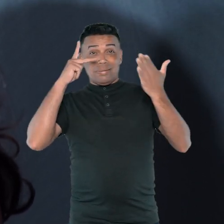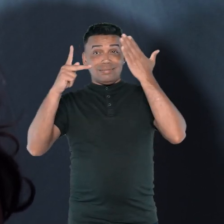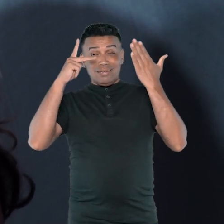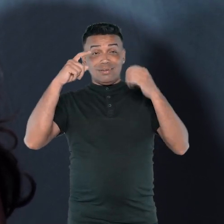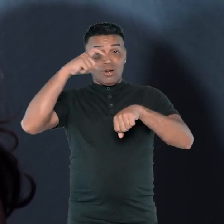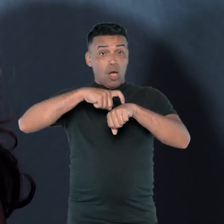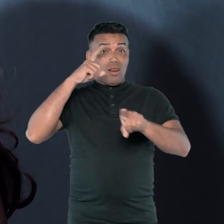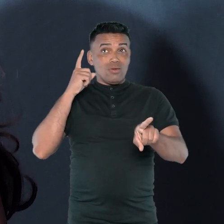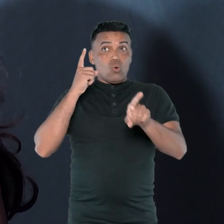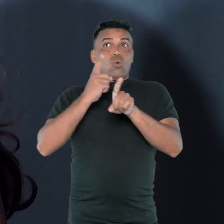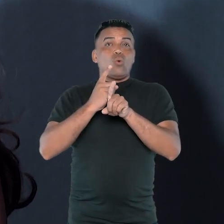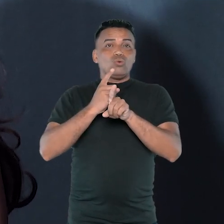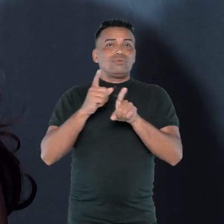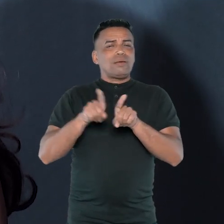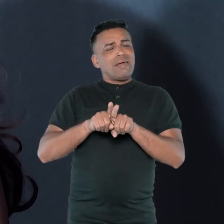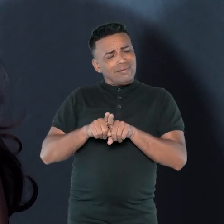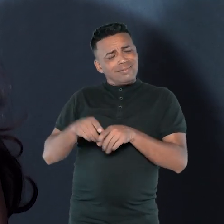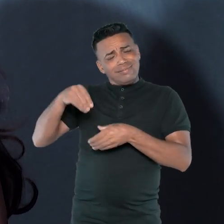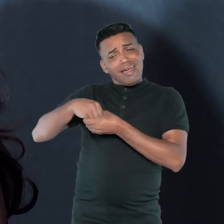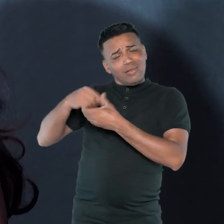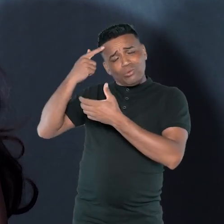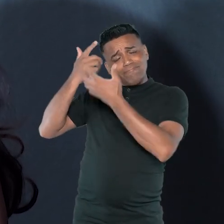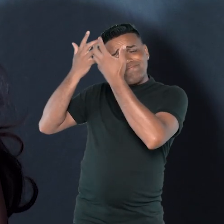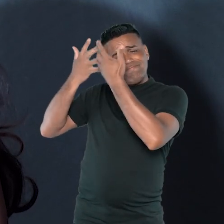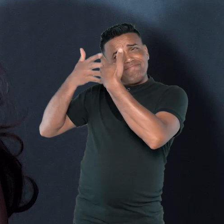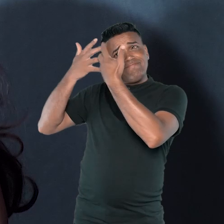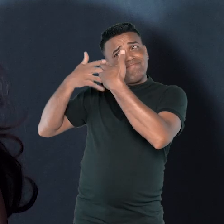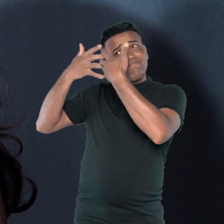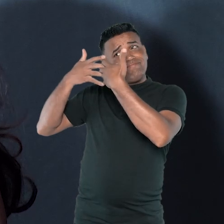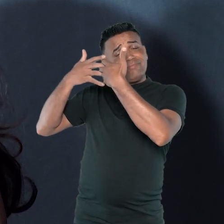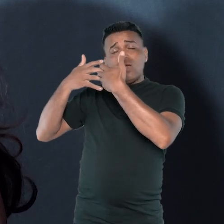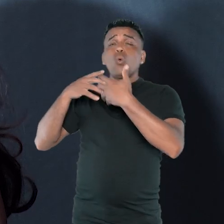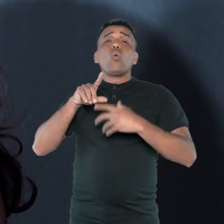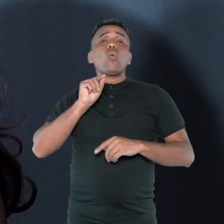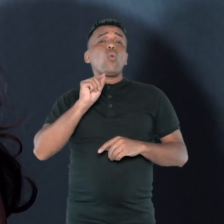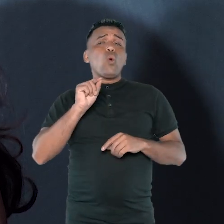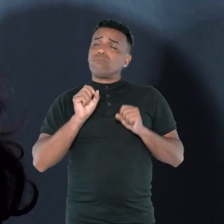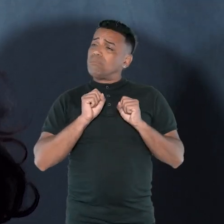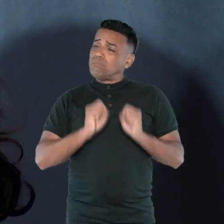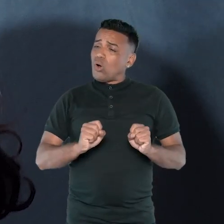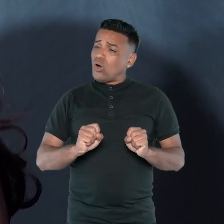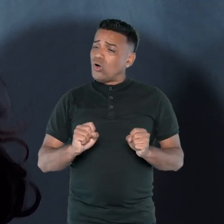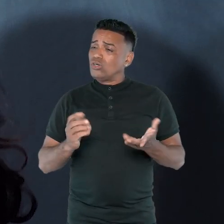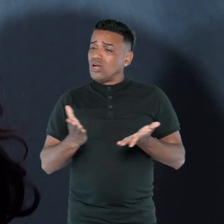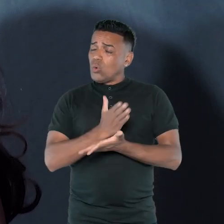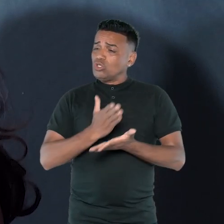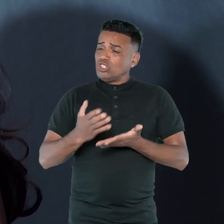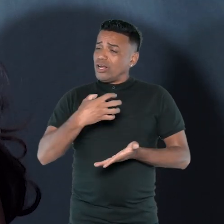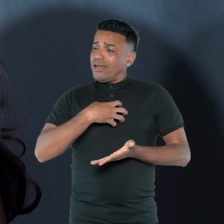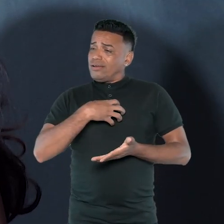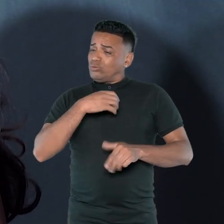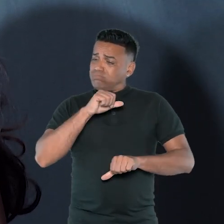desses encontros e da própria reflexividade e do que ele pode, de alguma forma, movimentar a